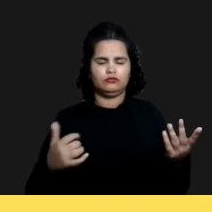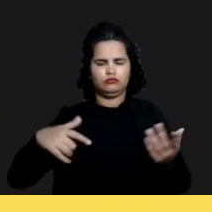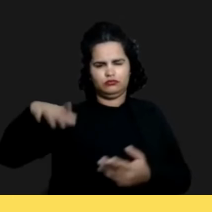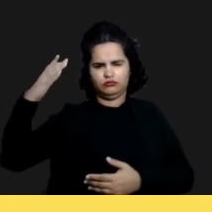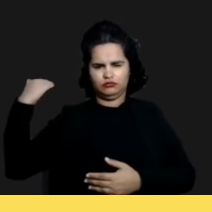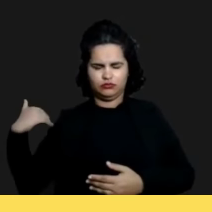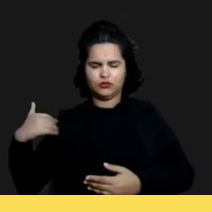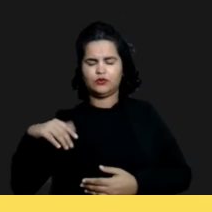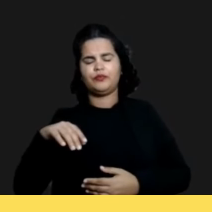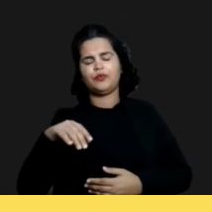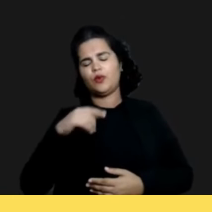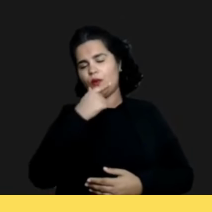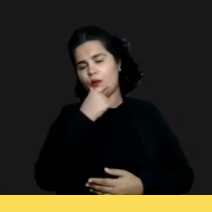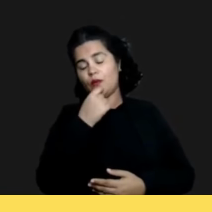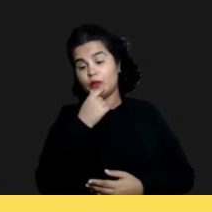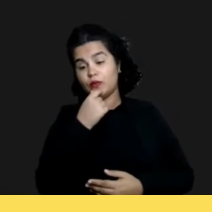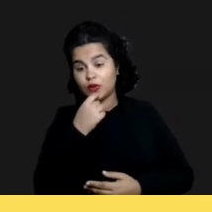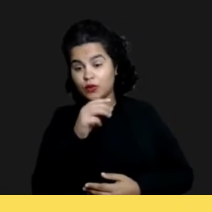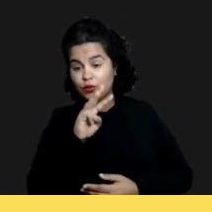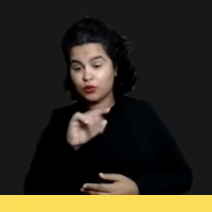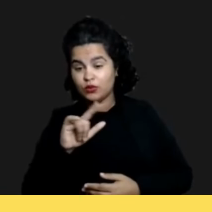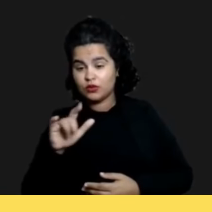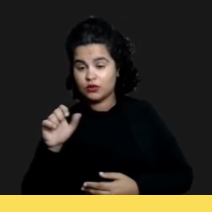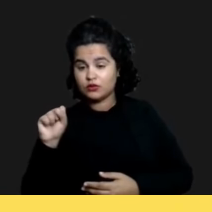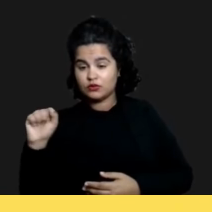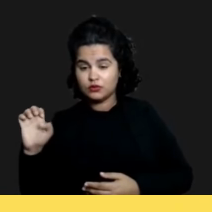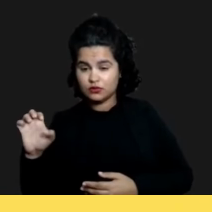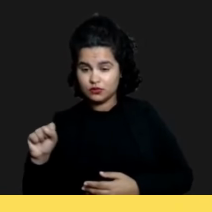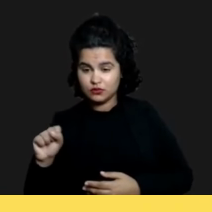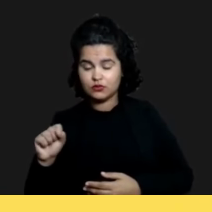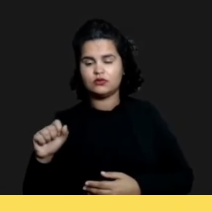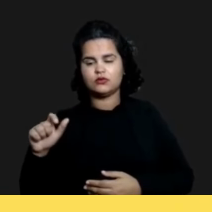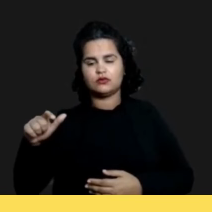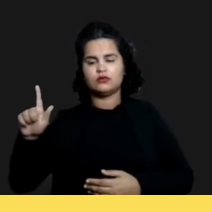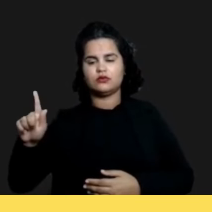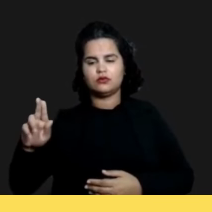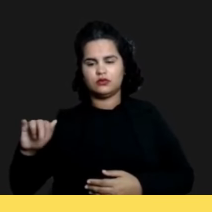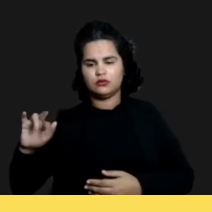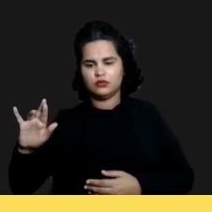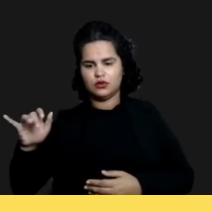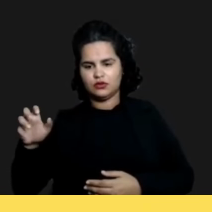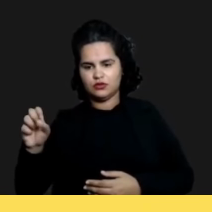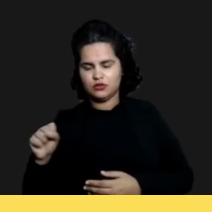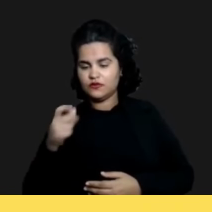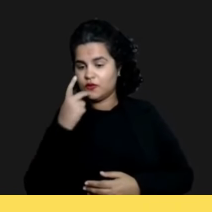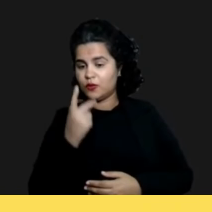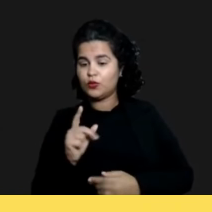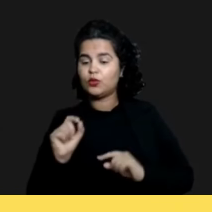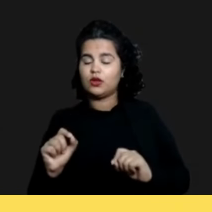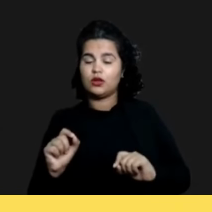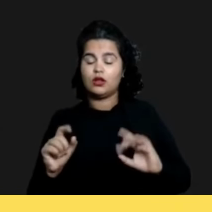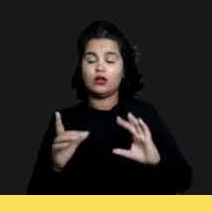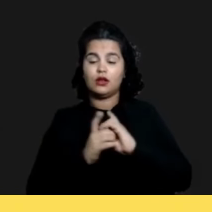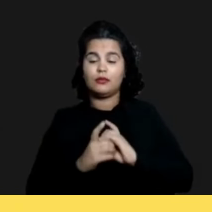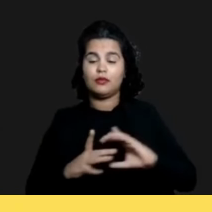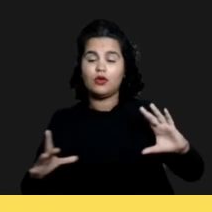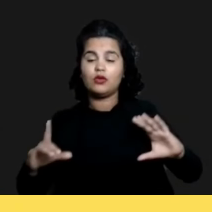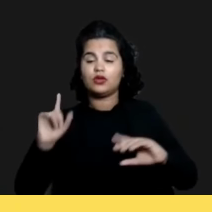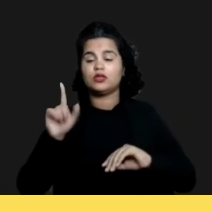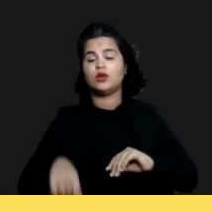querido Ulisses Guimarães disse que a grande força da democracia